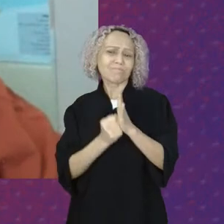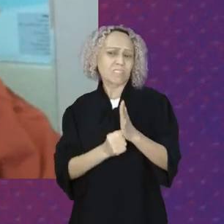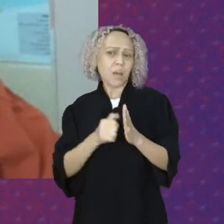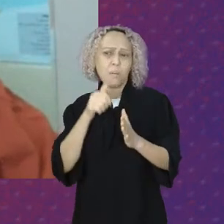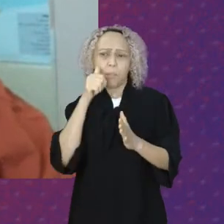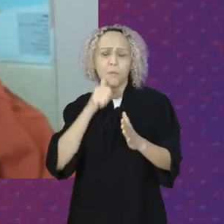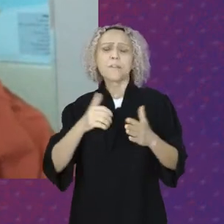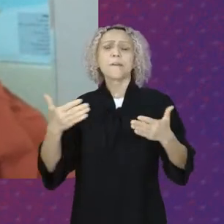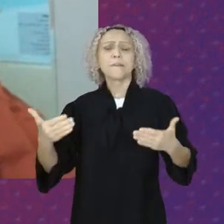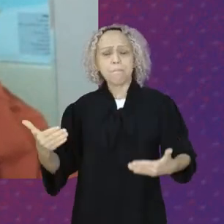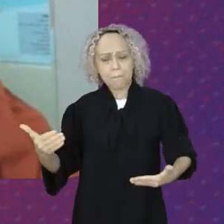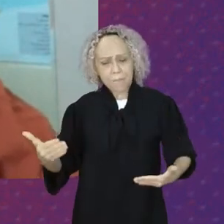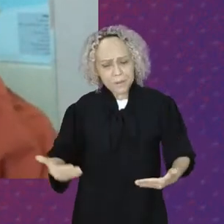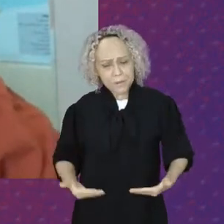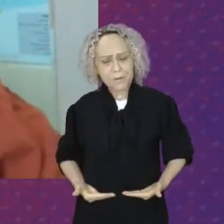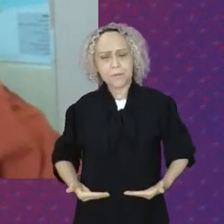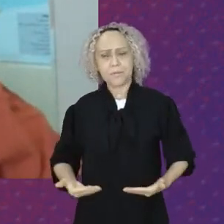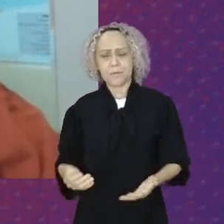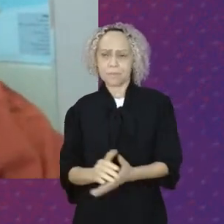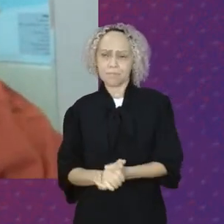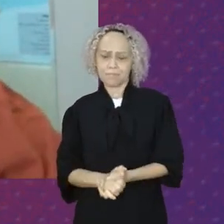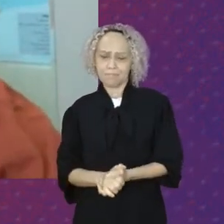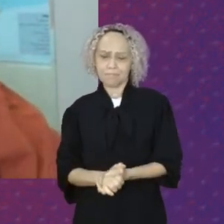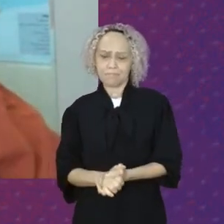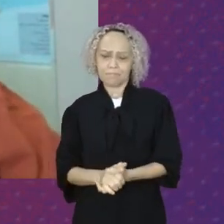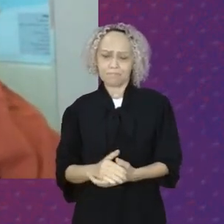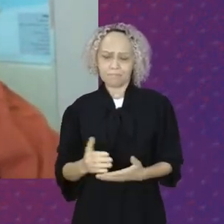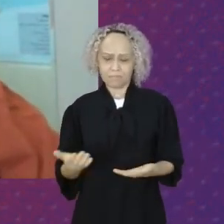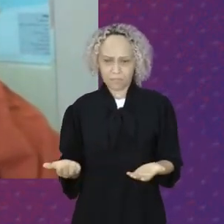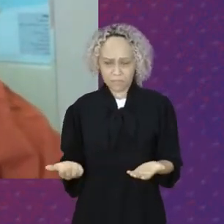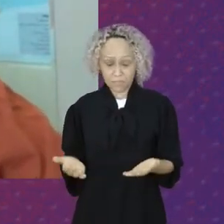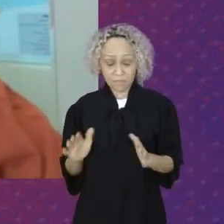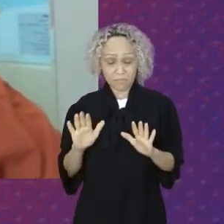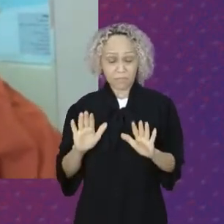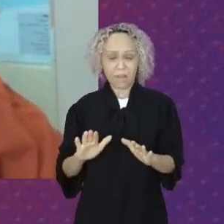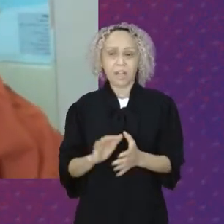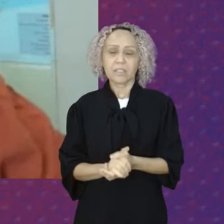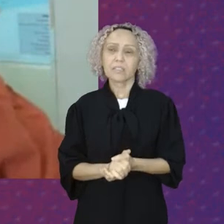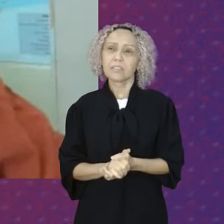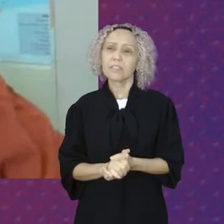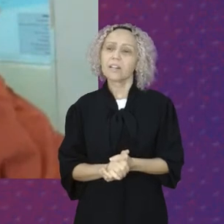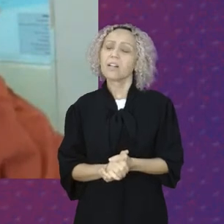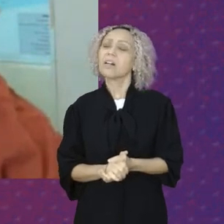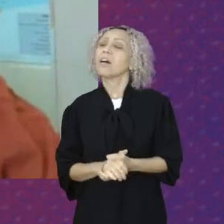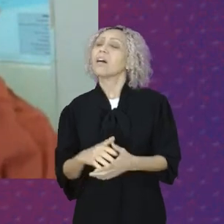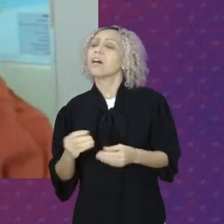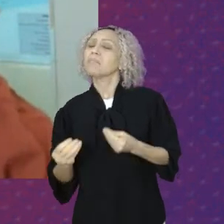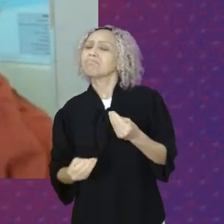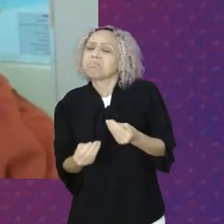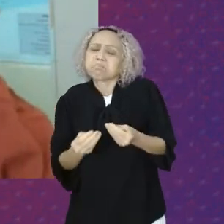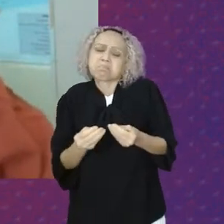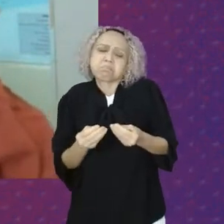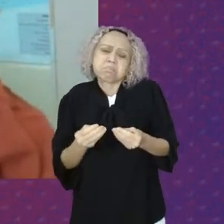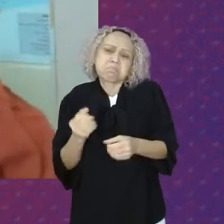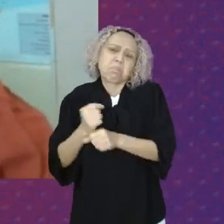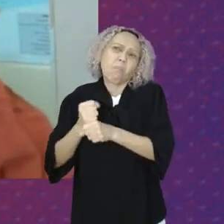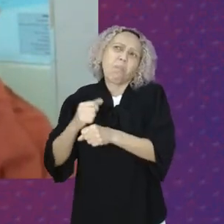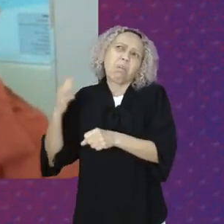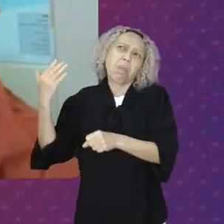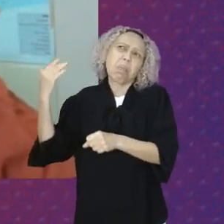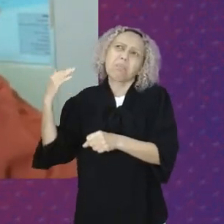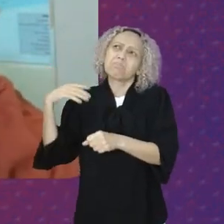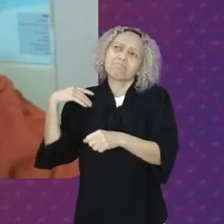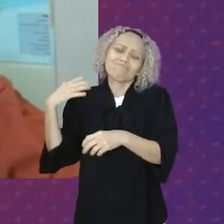Mas foi apenas depois de ter deputadas na Câmara Federal que pautaram isso como dignidade menstrual,